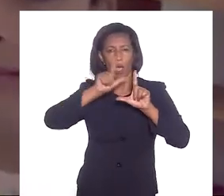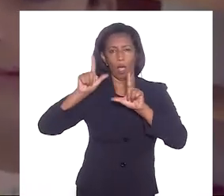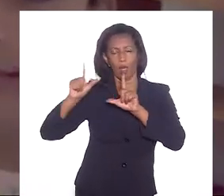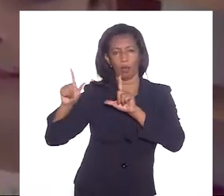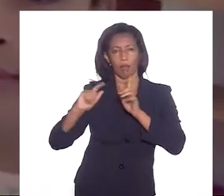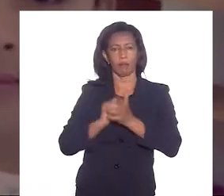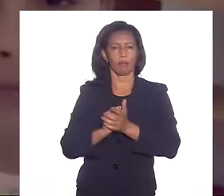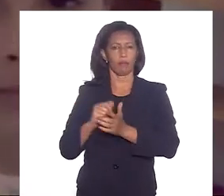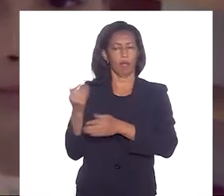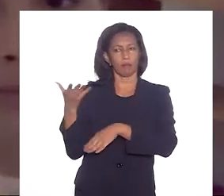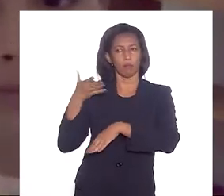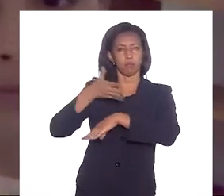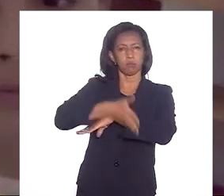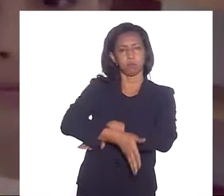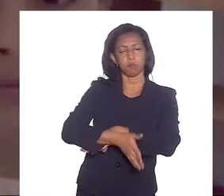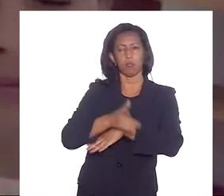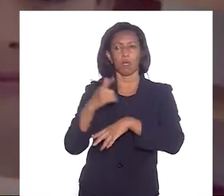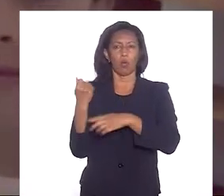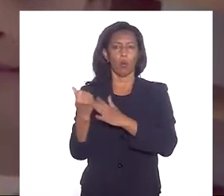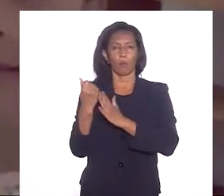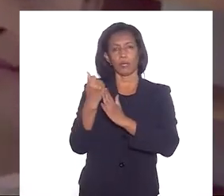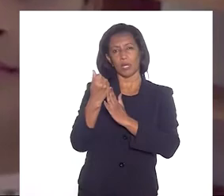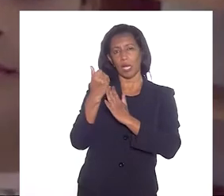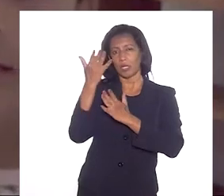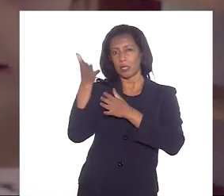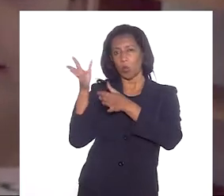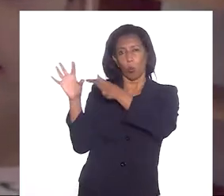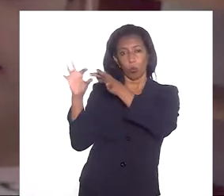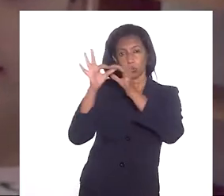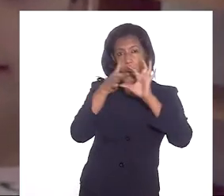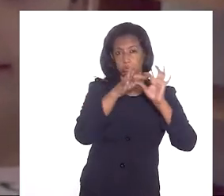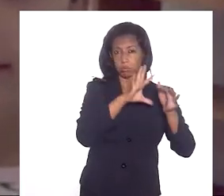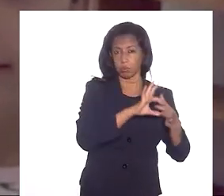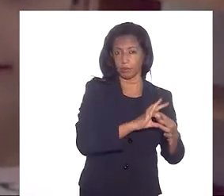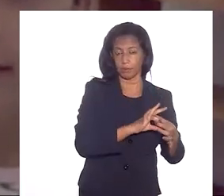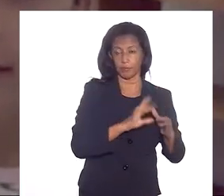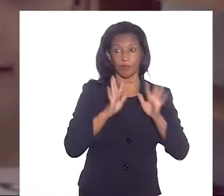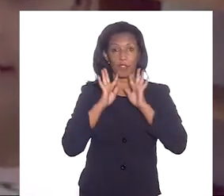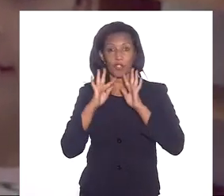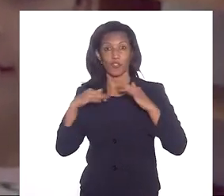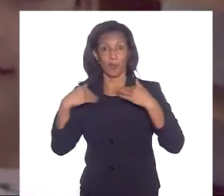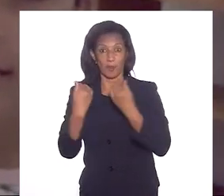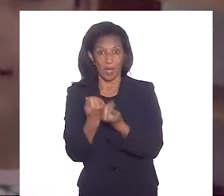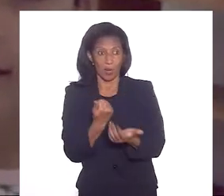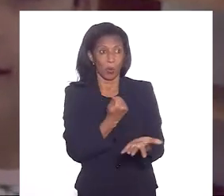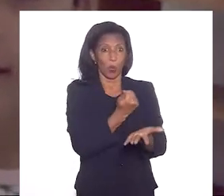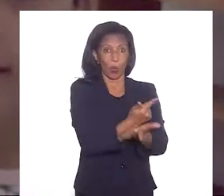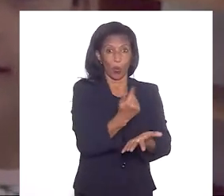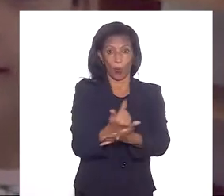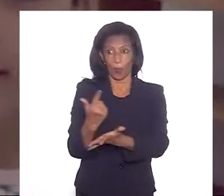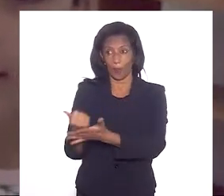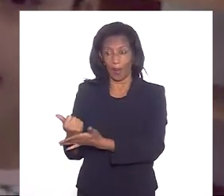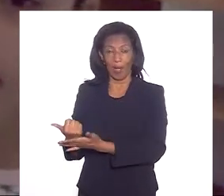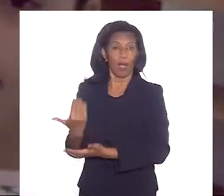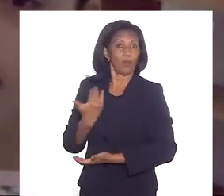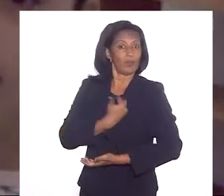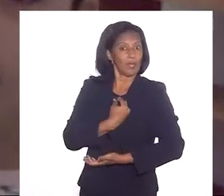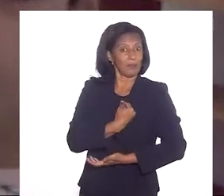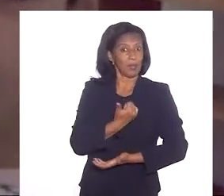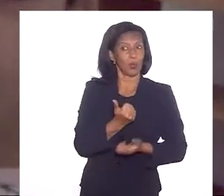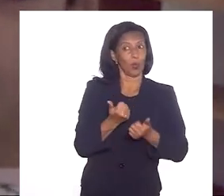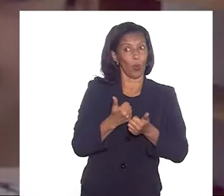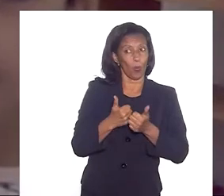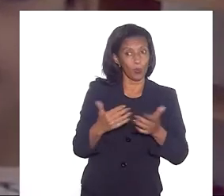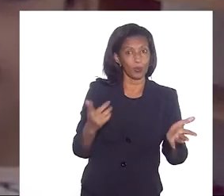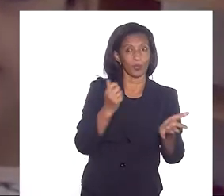lives e se embrenhar nesse contexto. Ah, os familiares começaram a comprar, os amigos